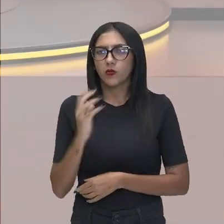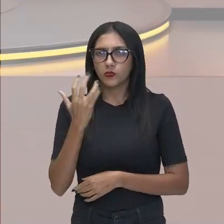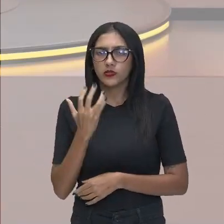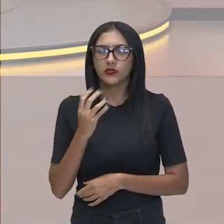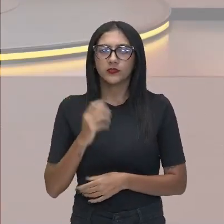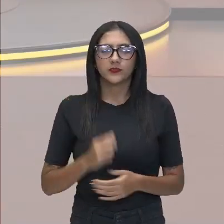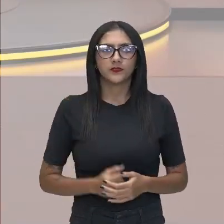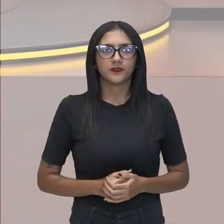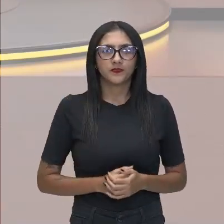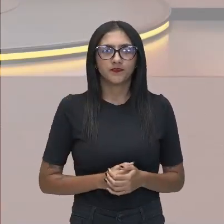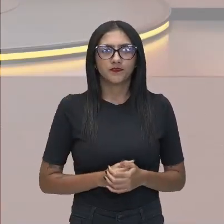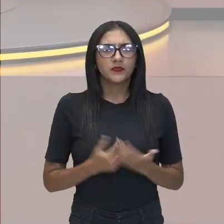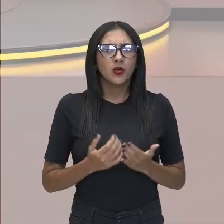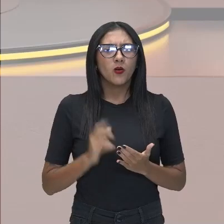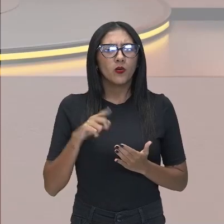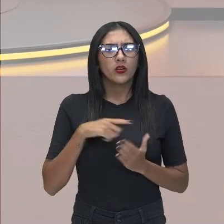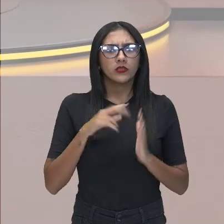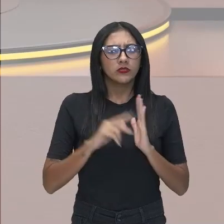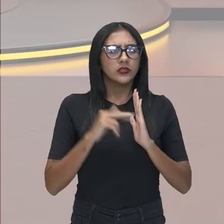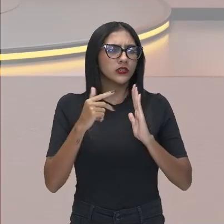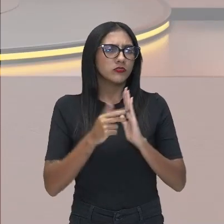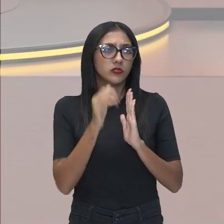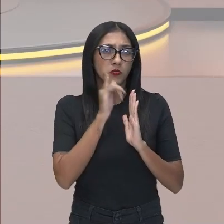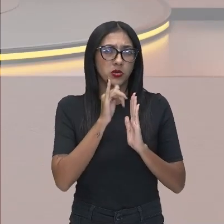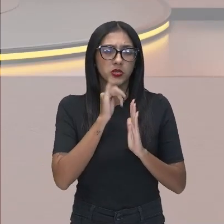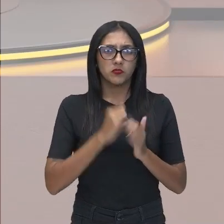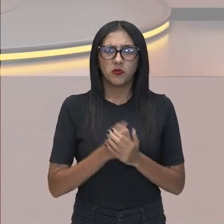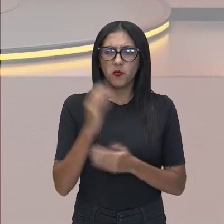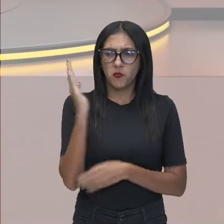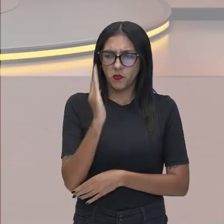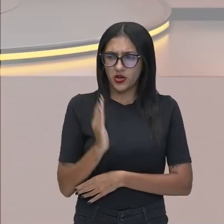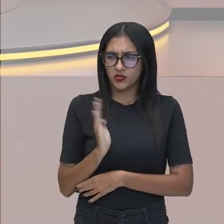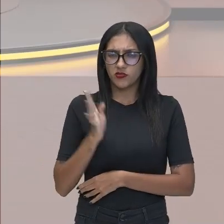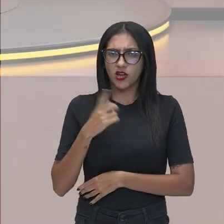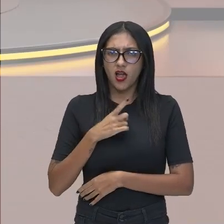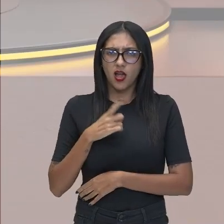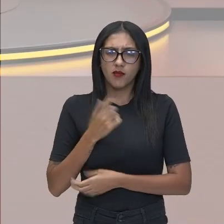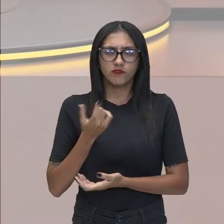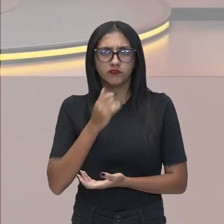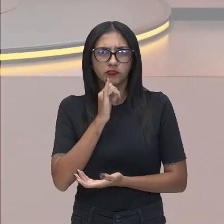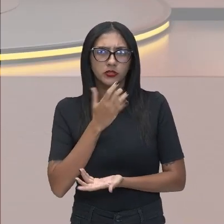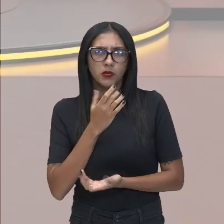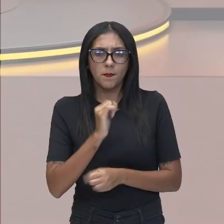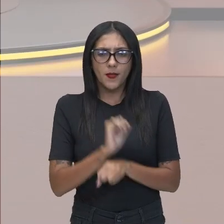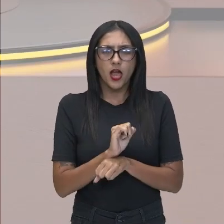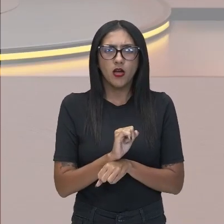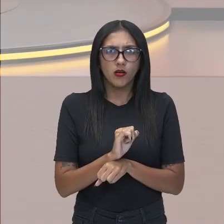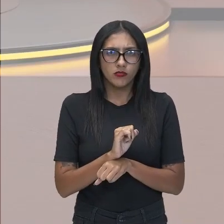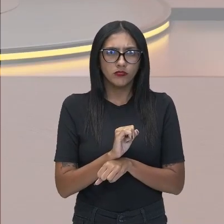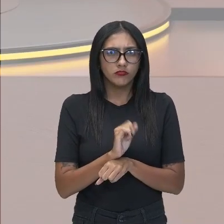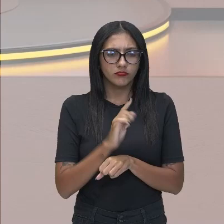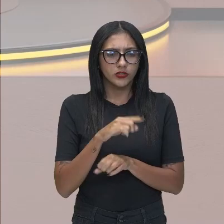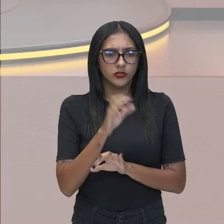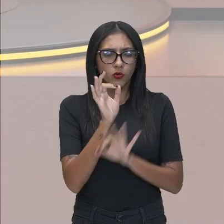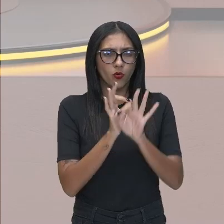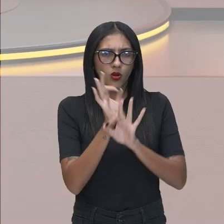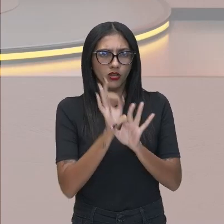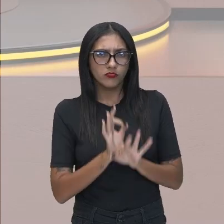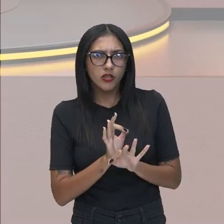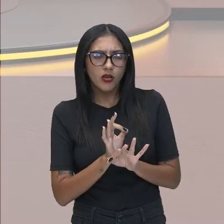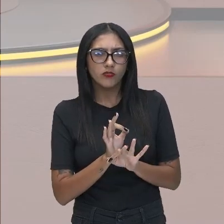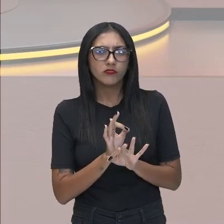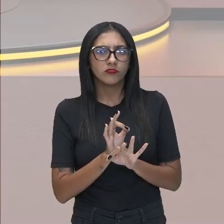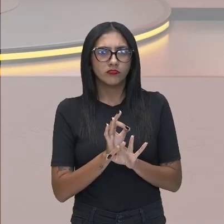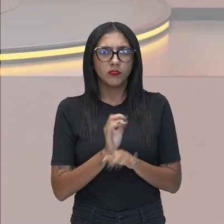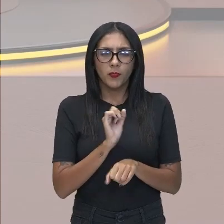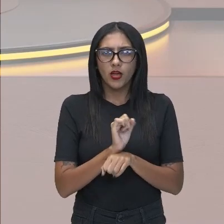quer dizer que o Brasil ele já estagnou no seu processo de urbanização, né? No seu processo também